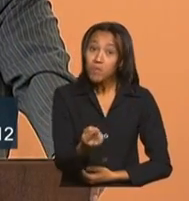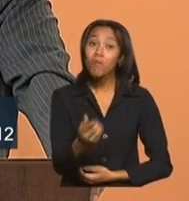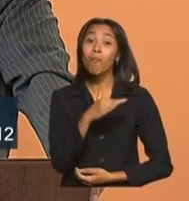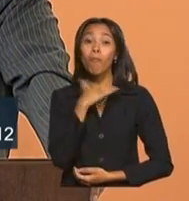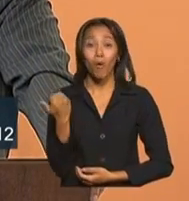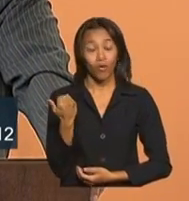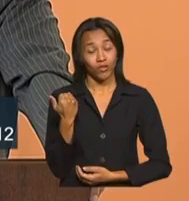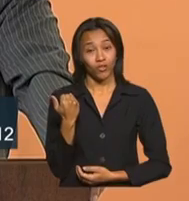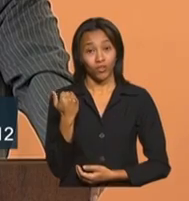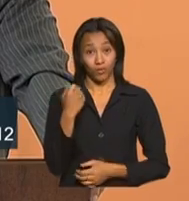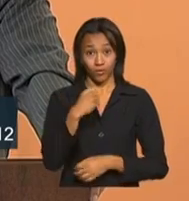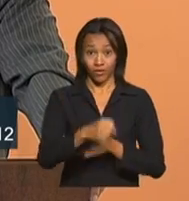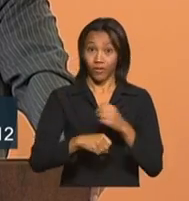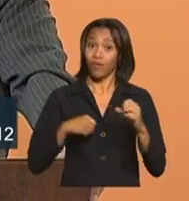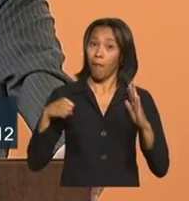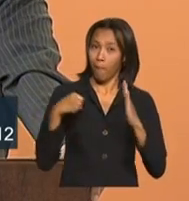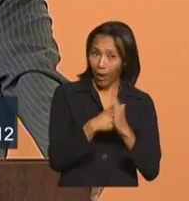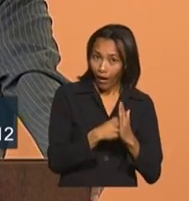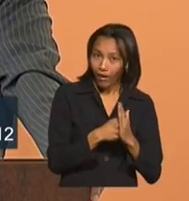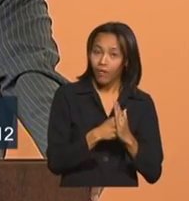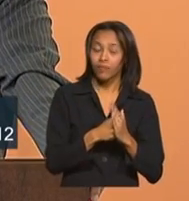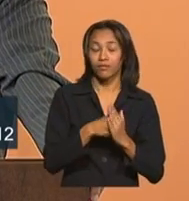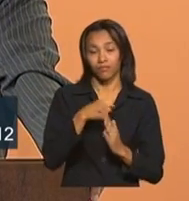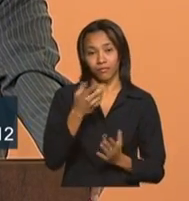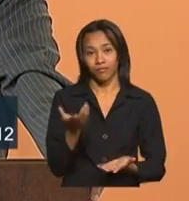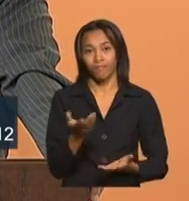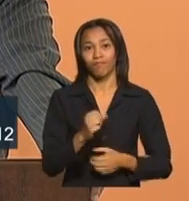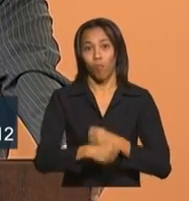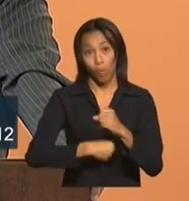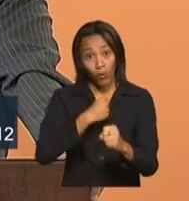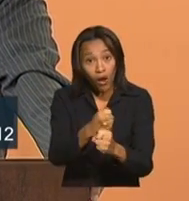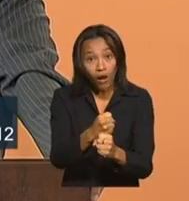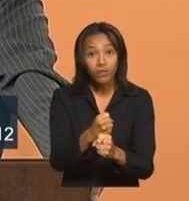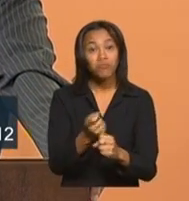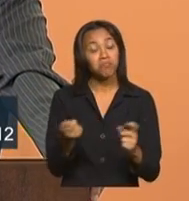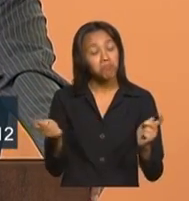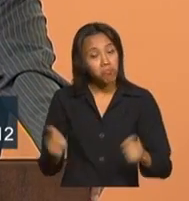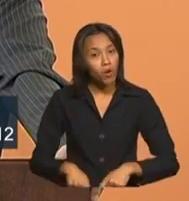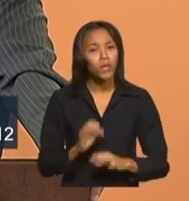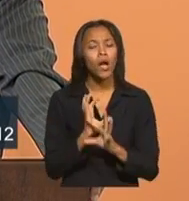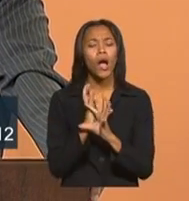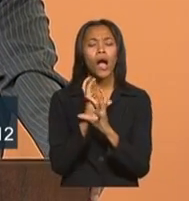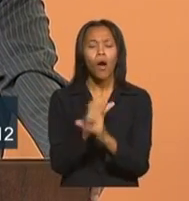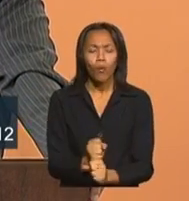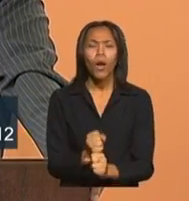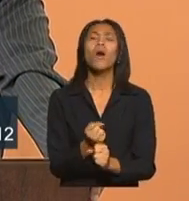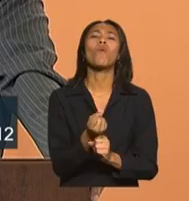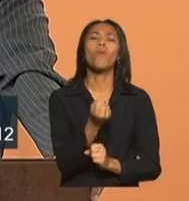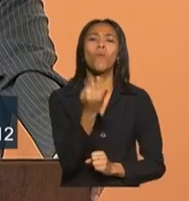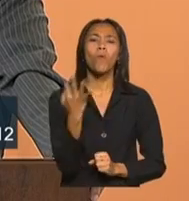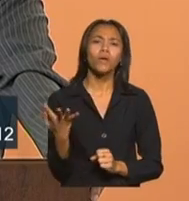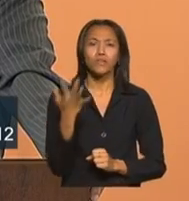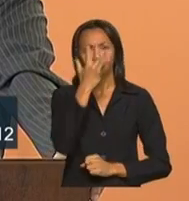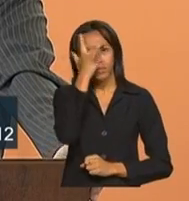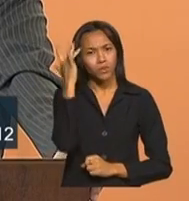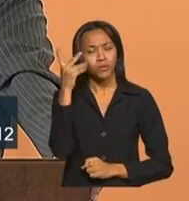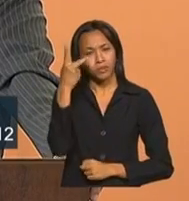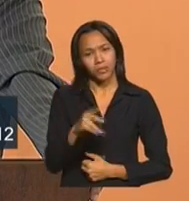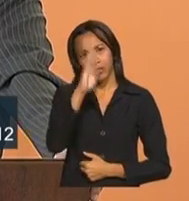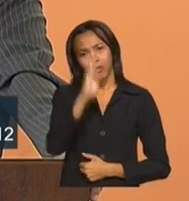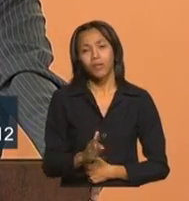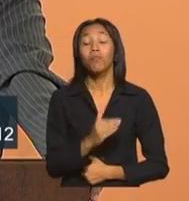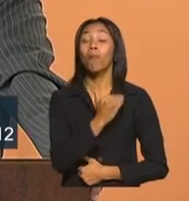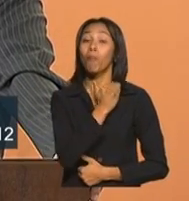no trânsito. Infelizmente, poderemos sim calcular quantos brasileiros terão deixado nosso